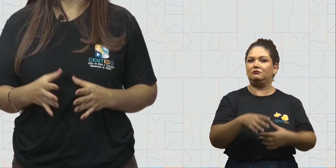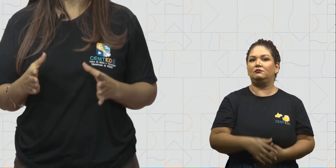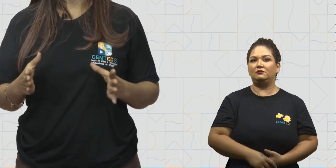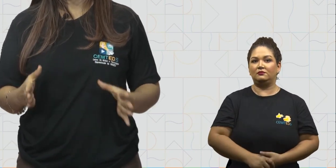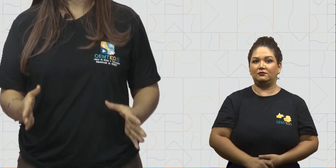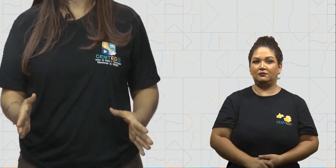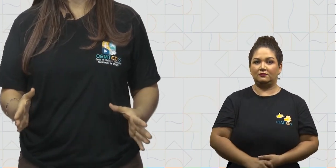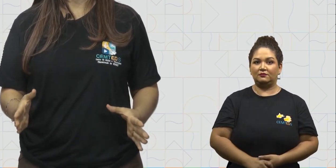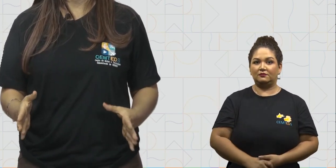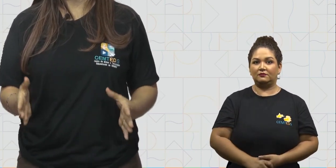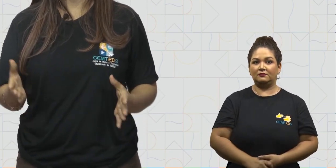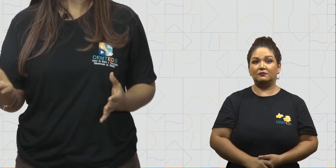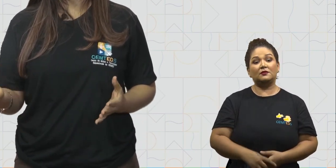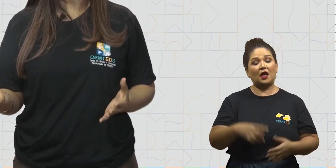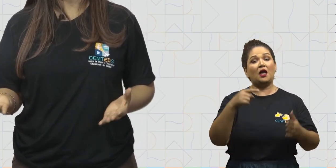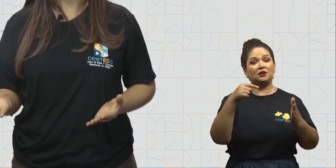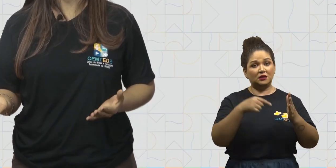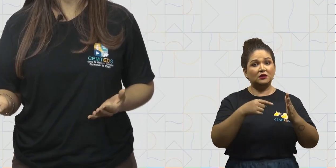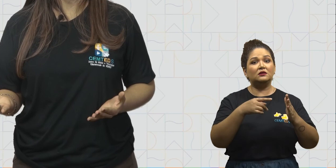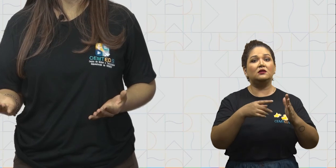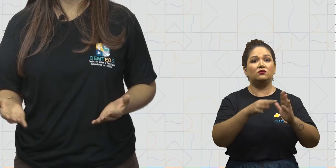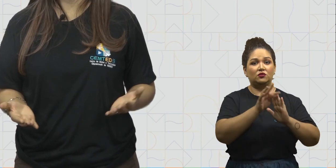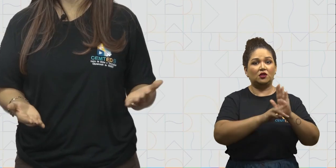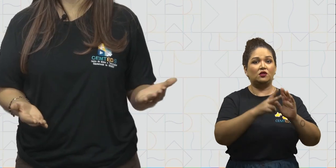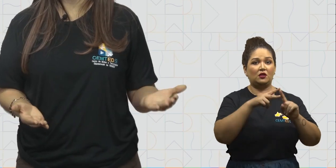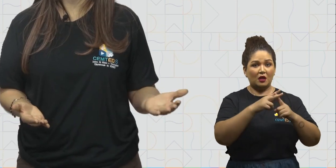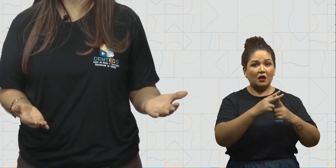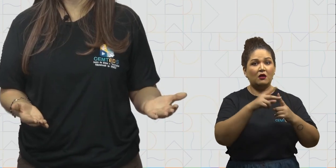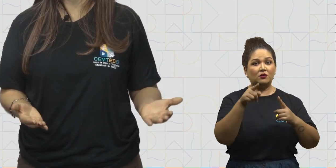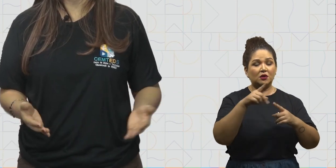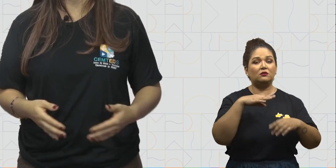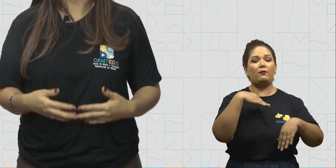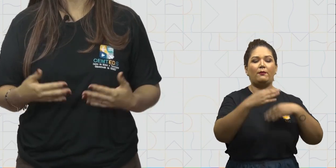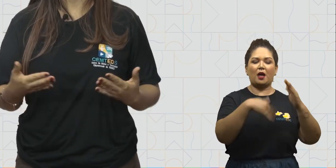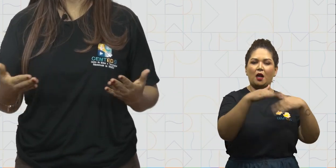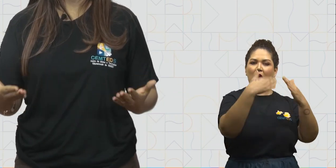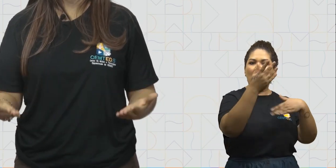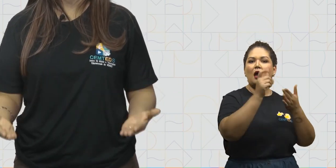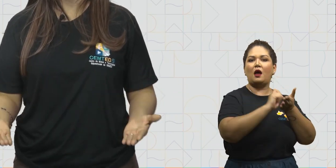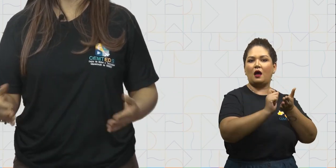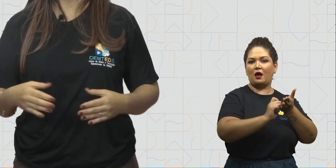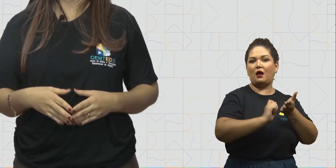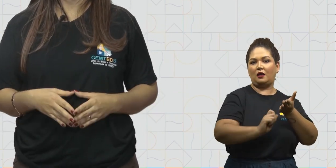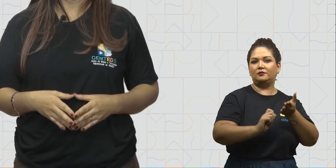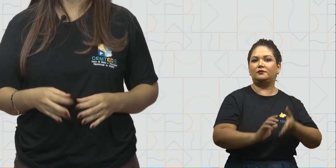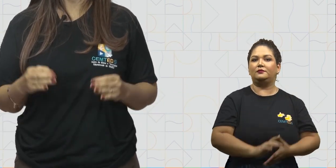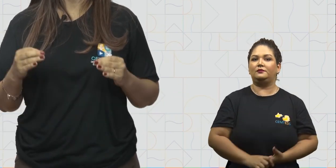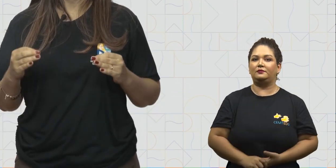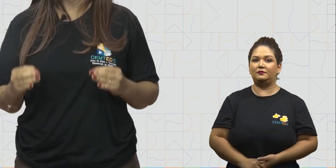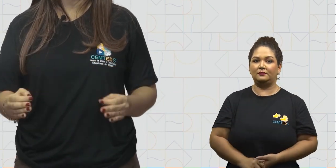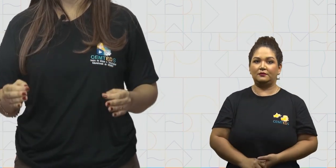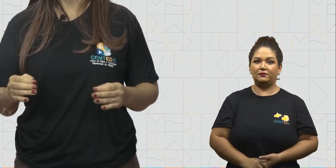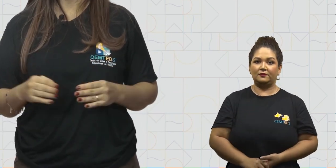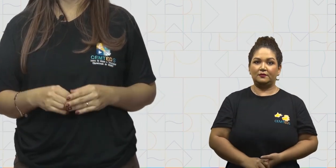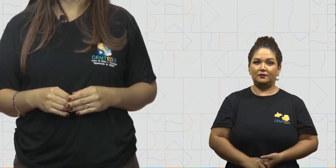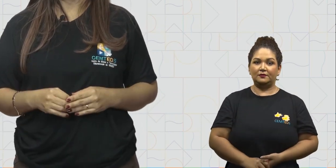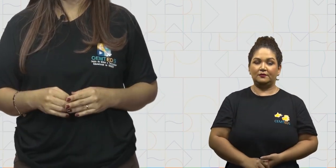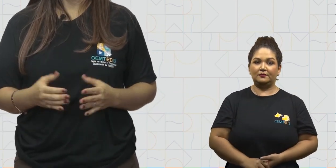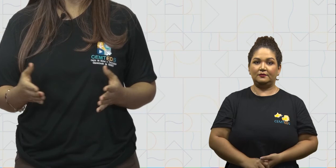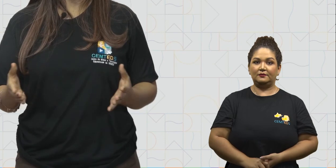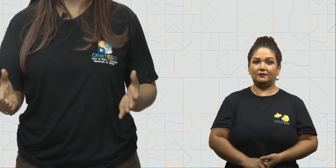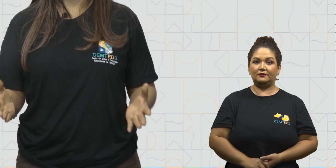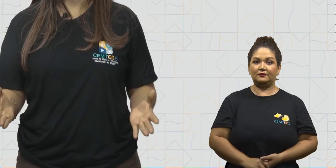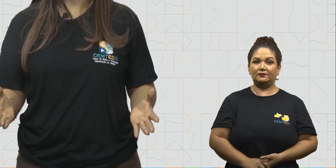corretor. Desta maneira, você consegue melhorar seu desenvolvimento nas futuras revisões e